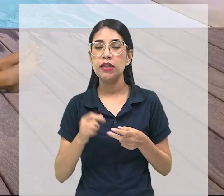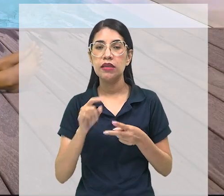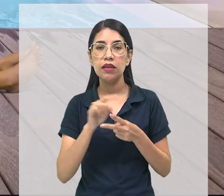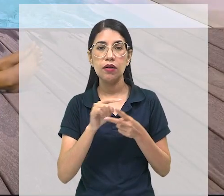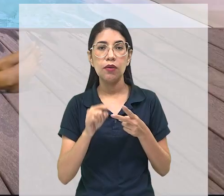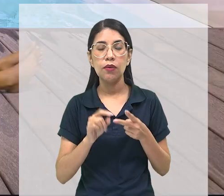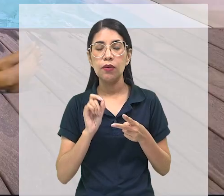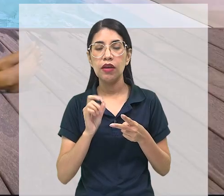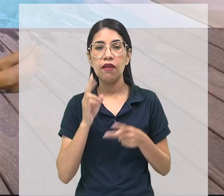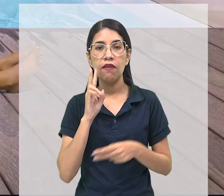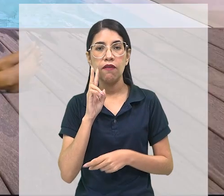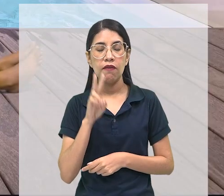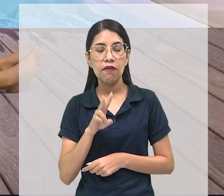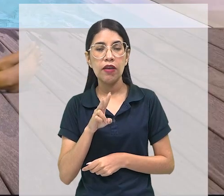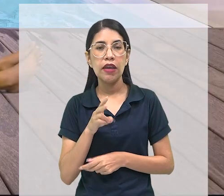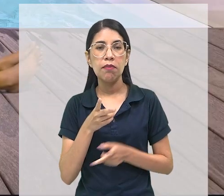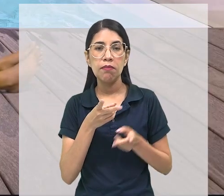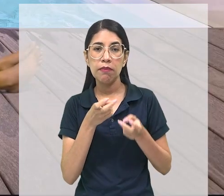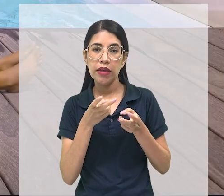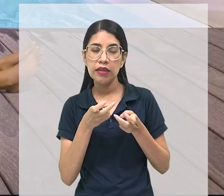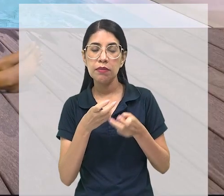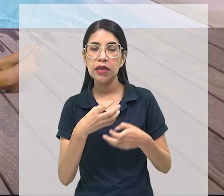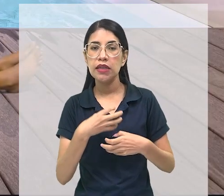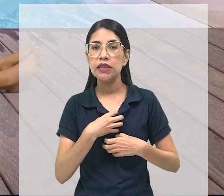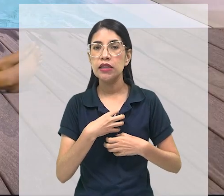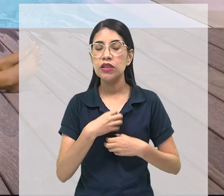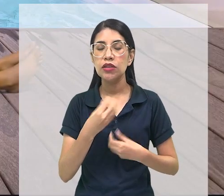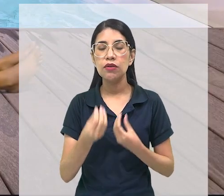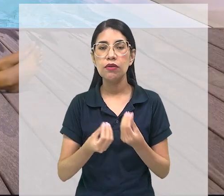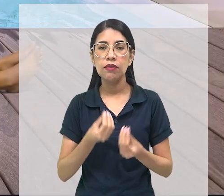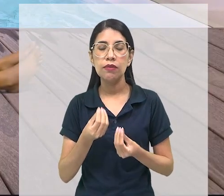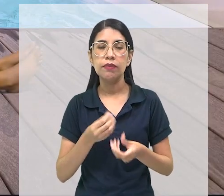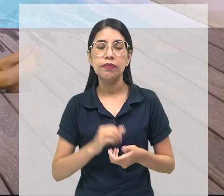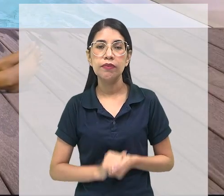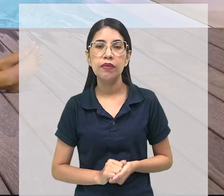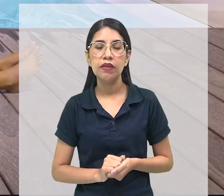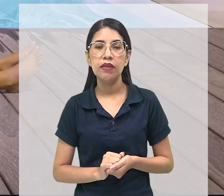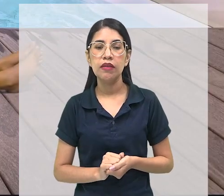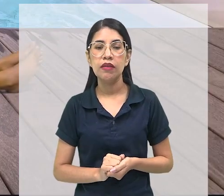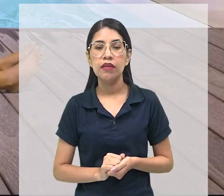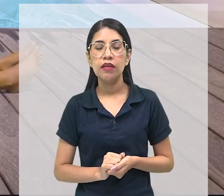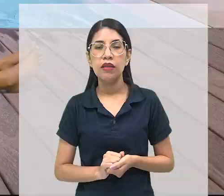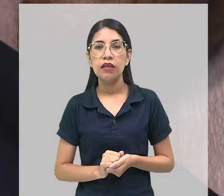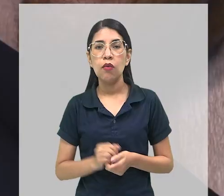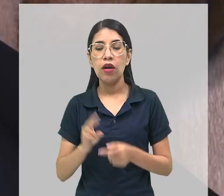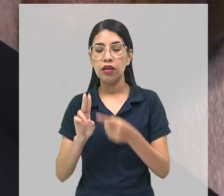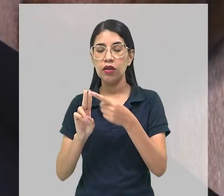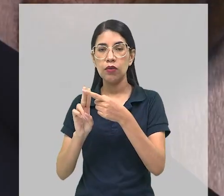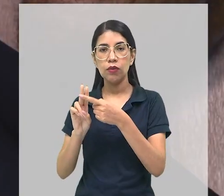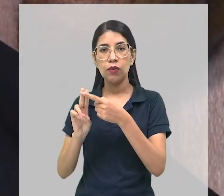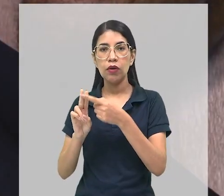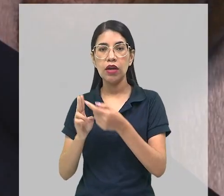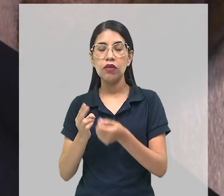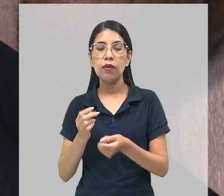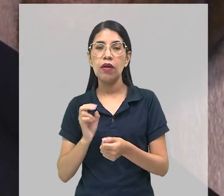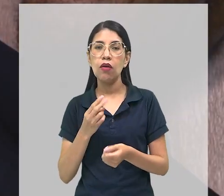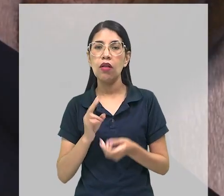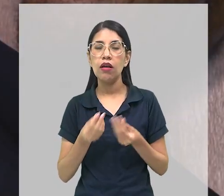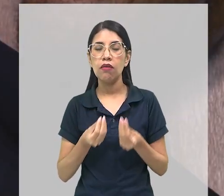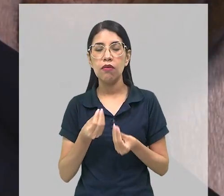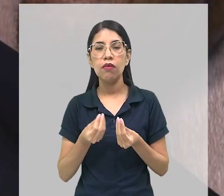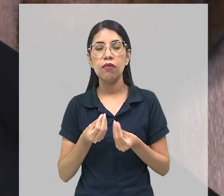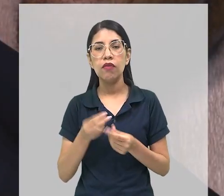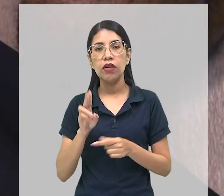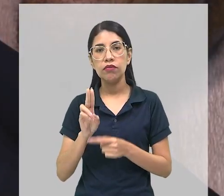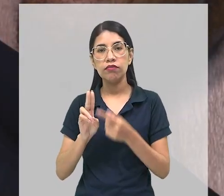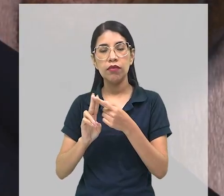de ver, ouvir e sentir. Você vai colocar suas 2 digitais aqui próximo da